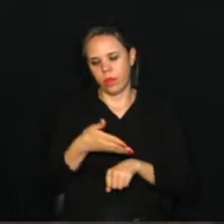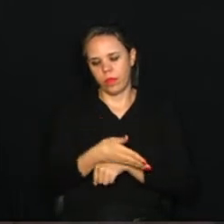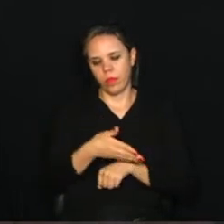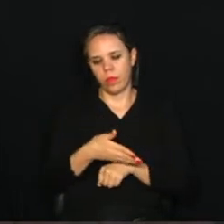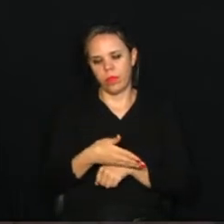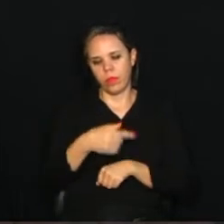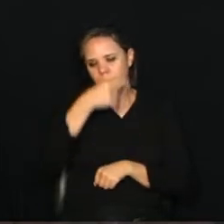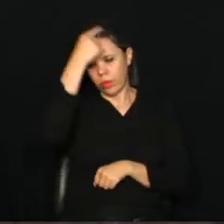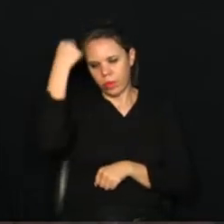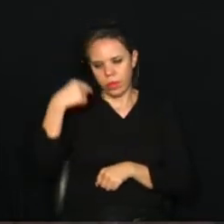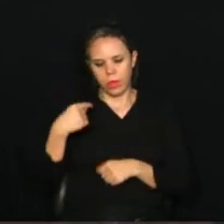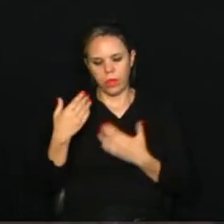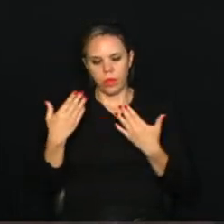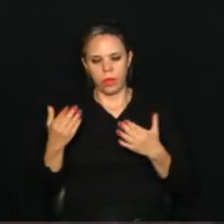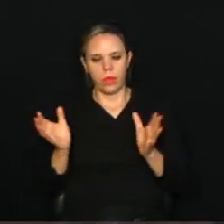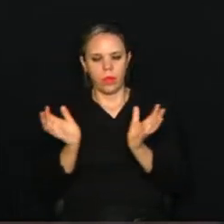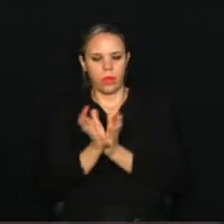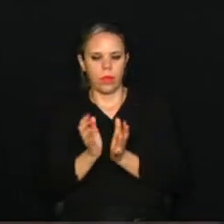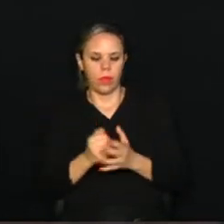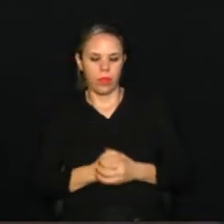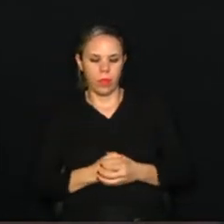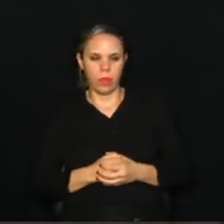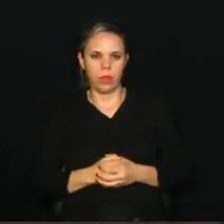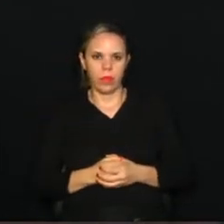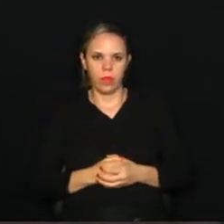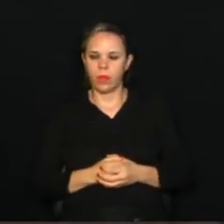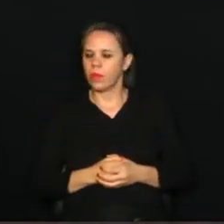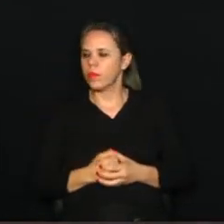à frente da comissão, dando todo esse